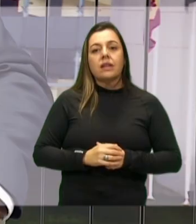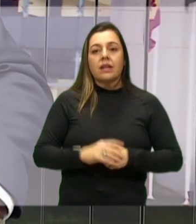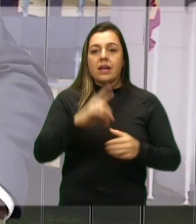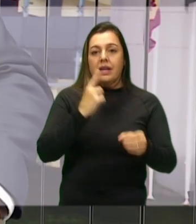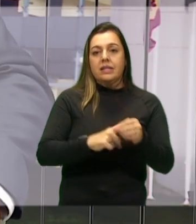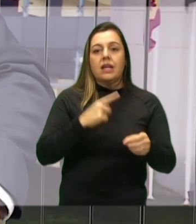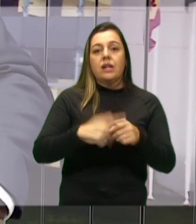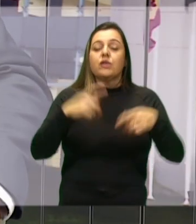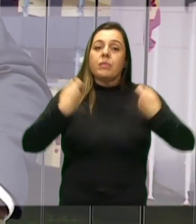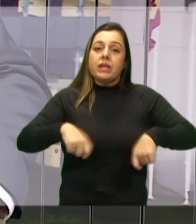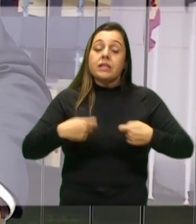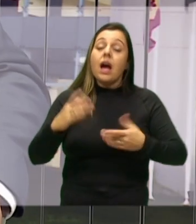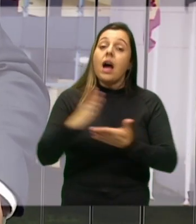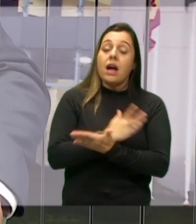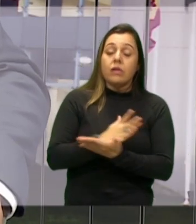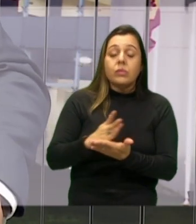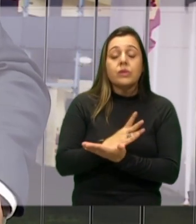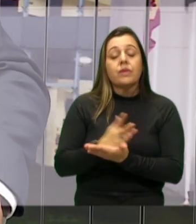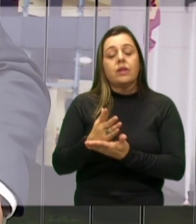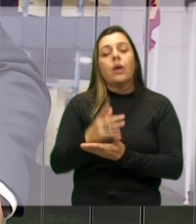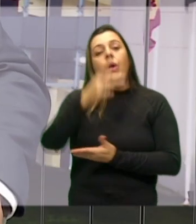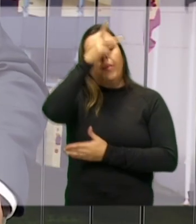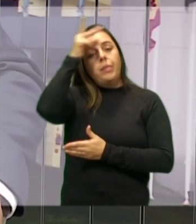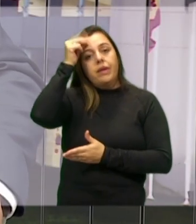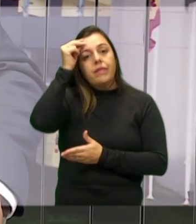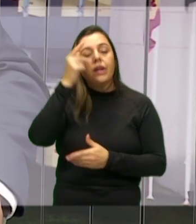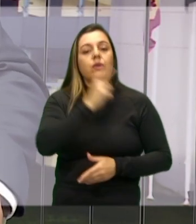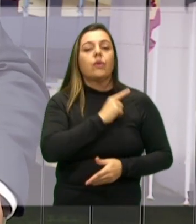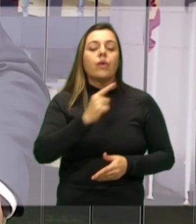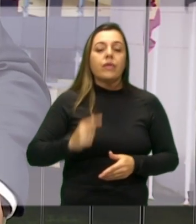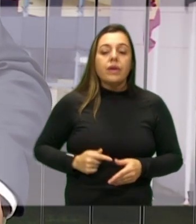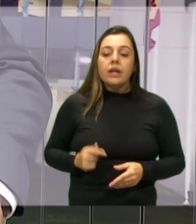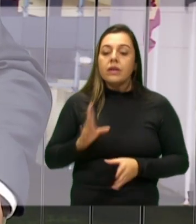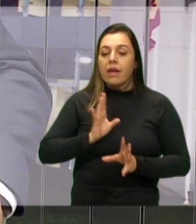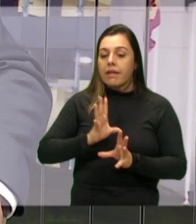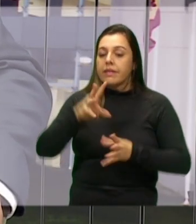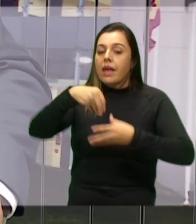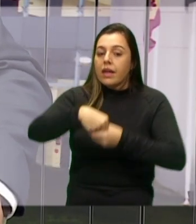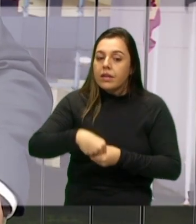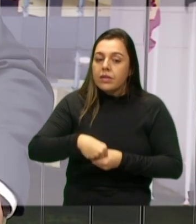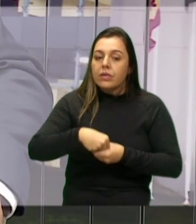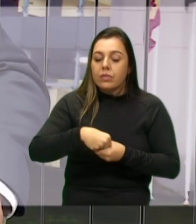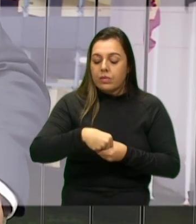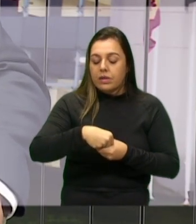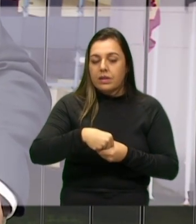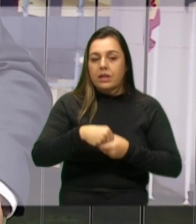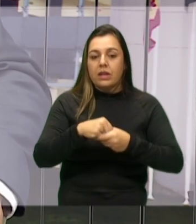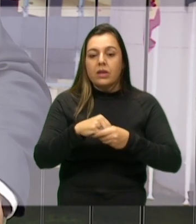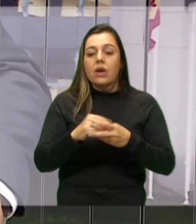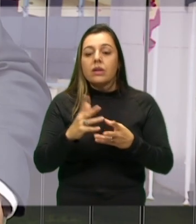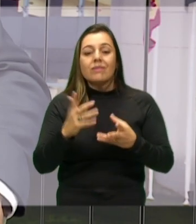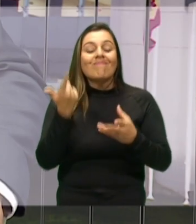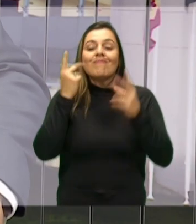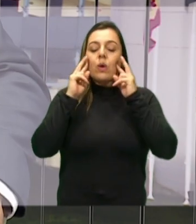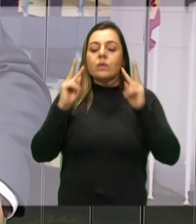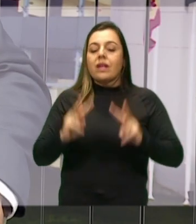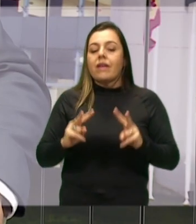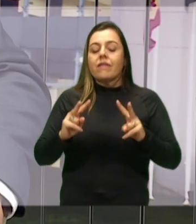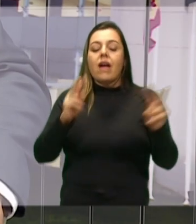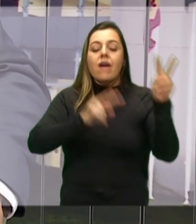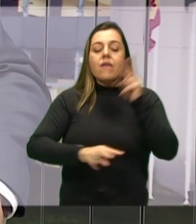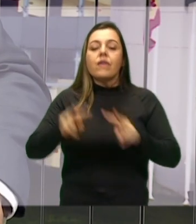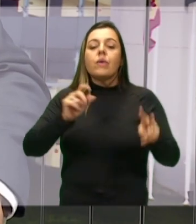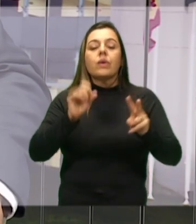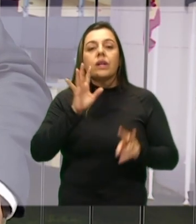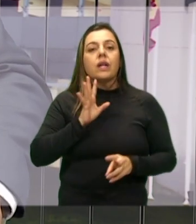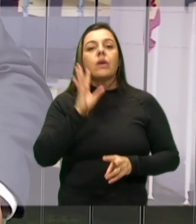cidade necessita. Muitas vezes, o prefeito, o governo, está dentro tanto da máquina que não consegue mais visualizar o